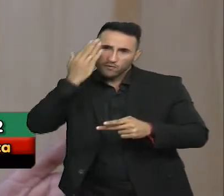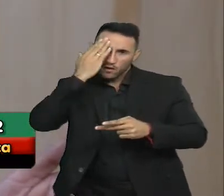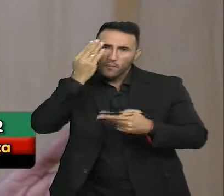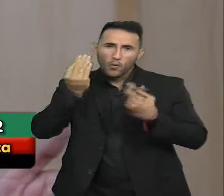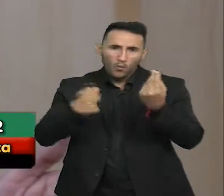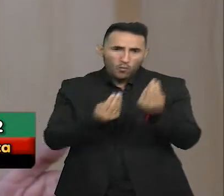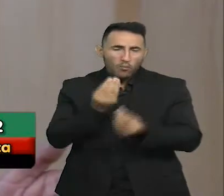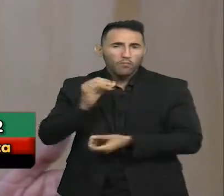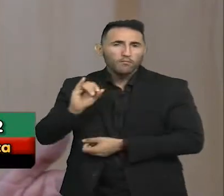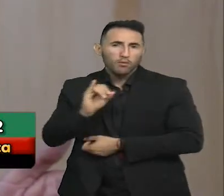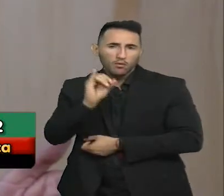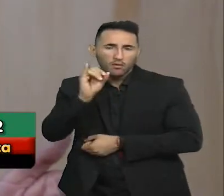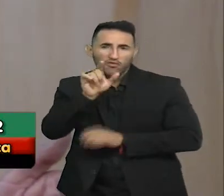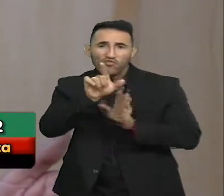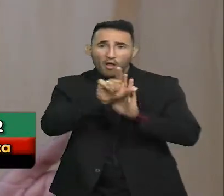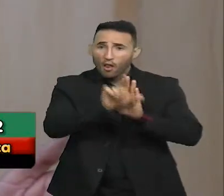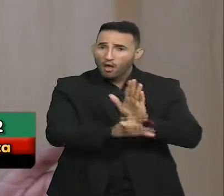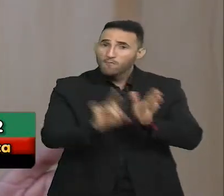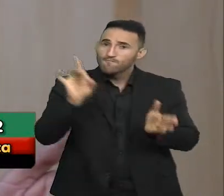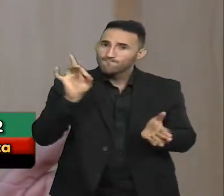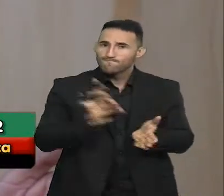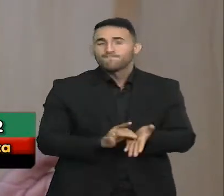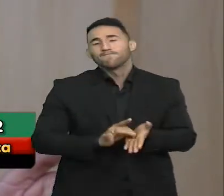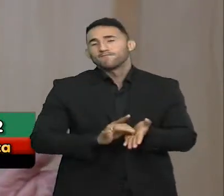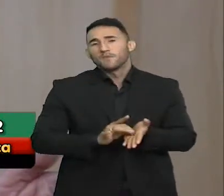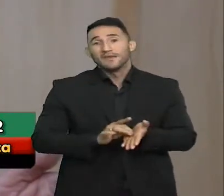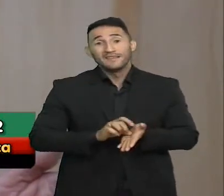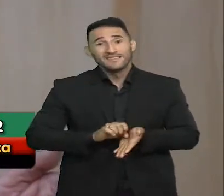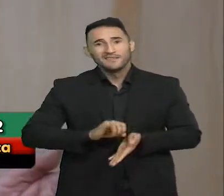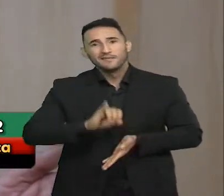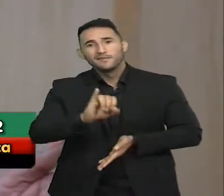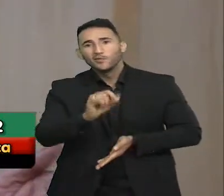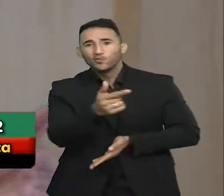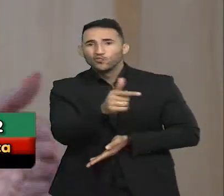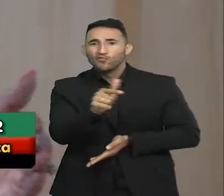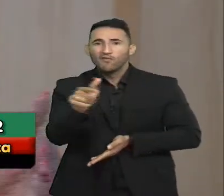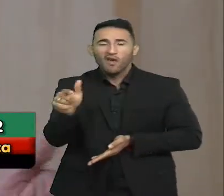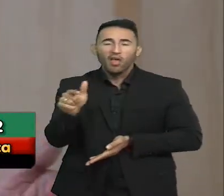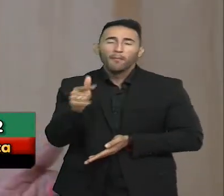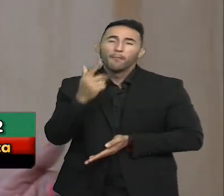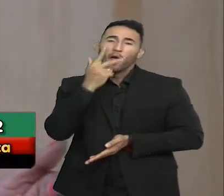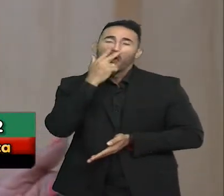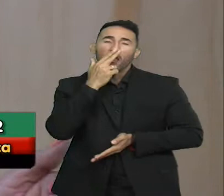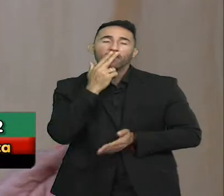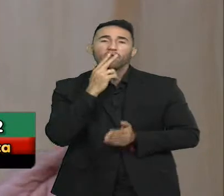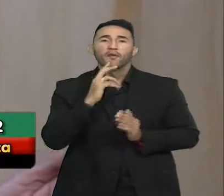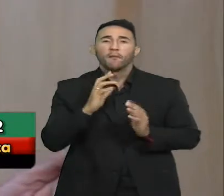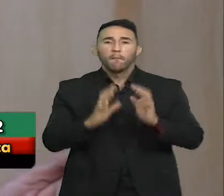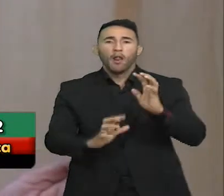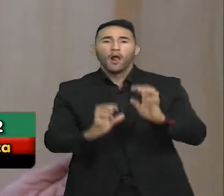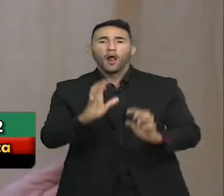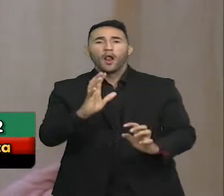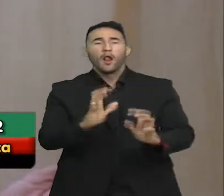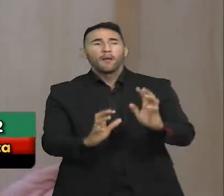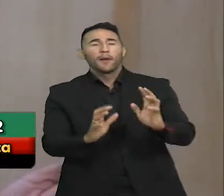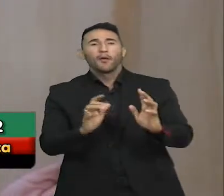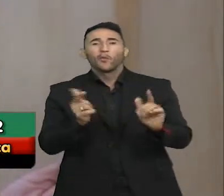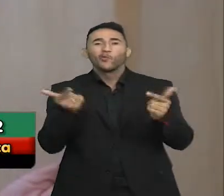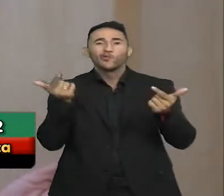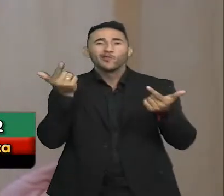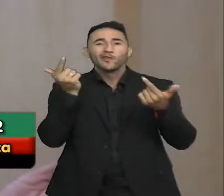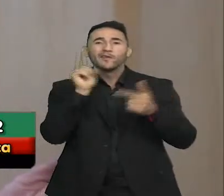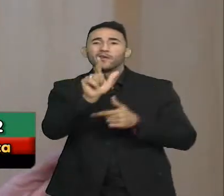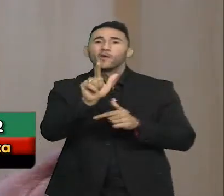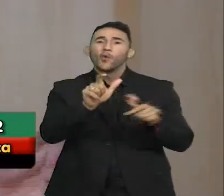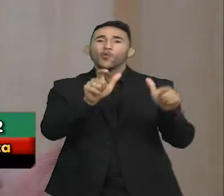importância dessa legitimação. Senão, nós vamos continuar brigando para ter um espaço enquanto